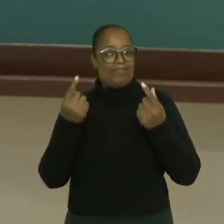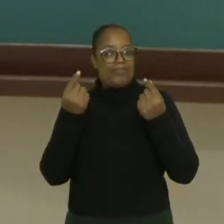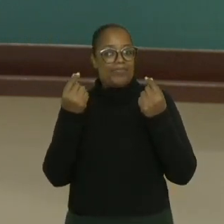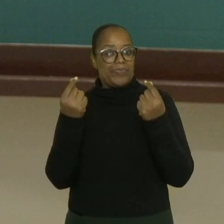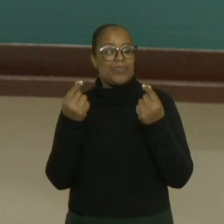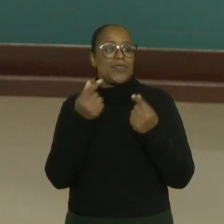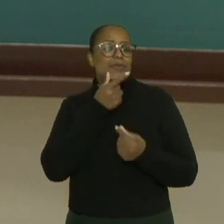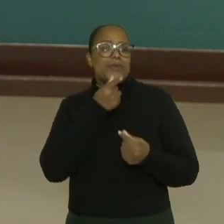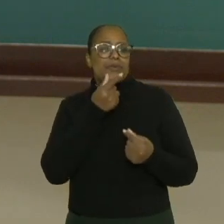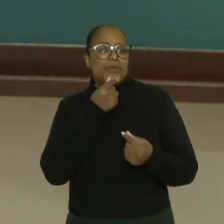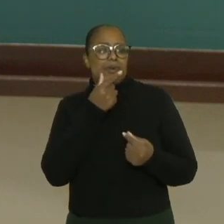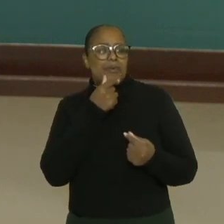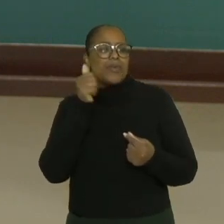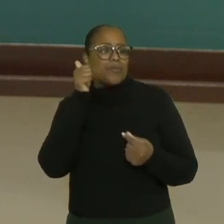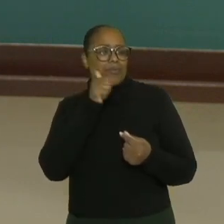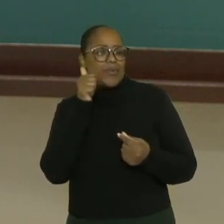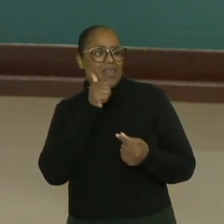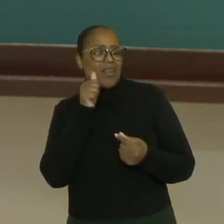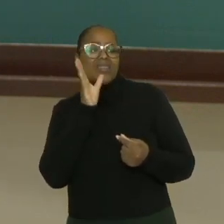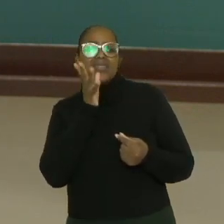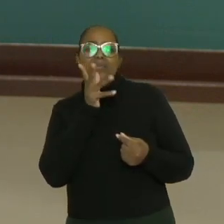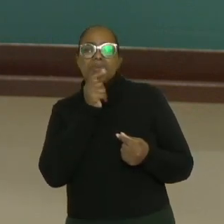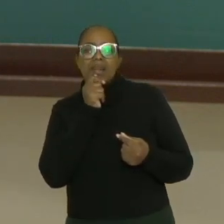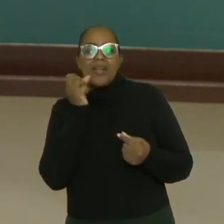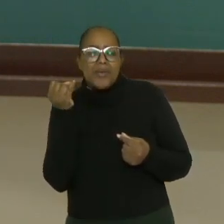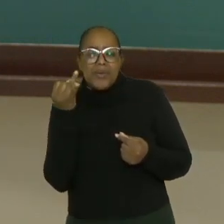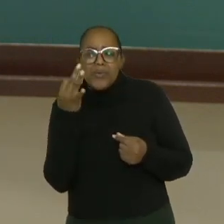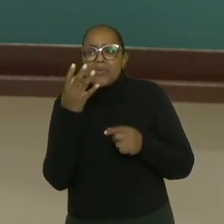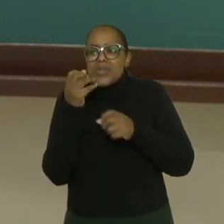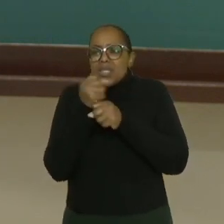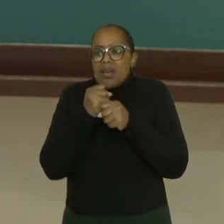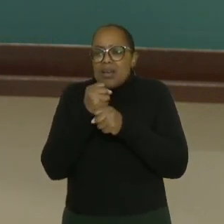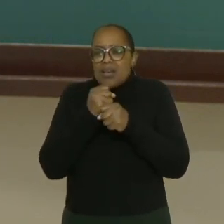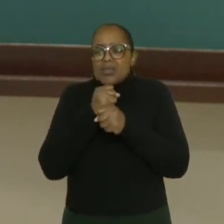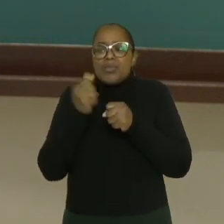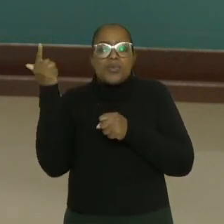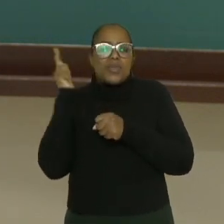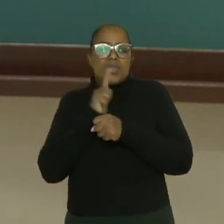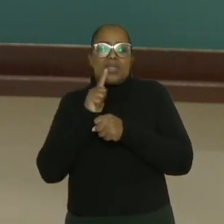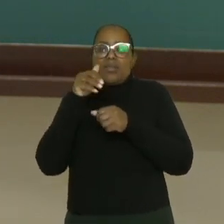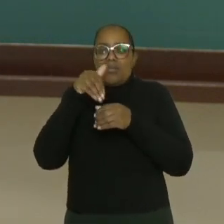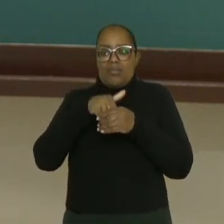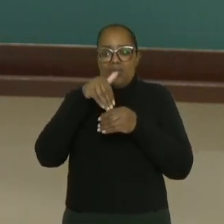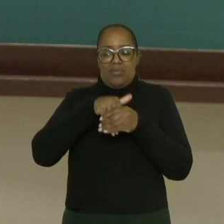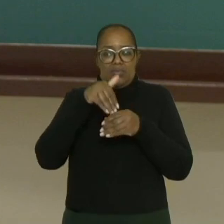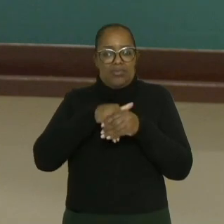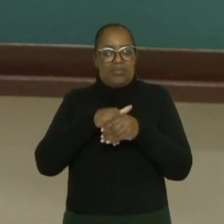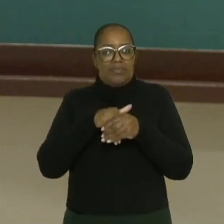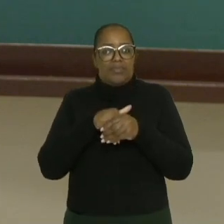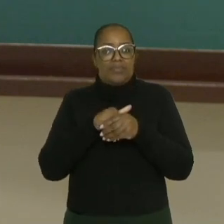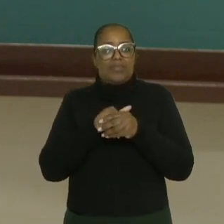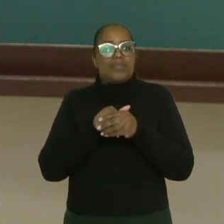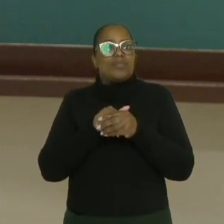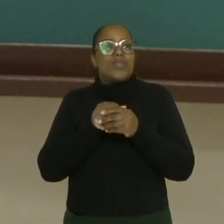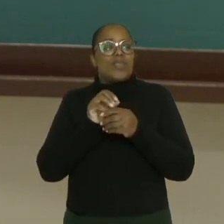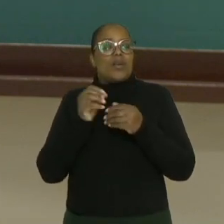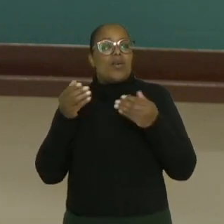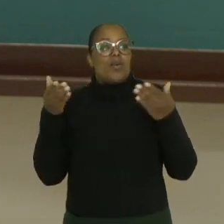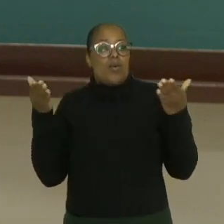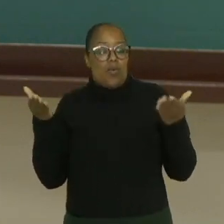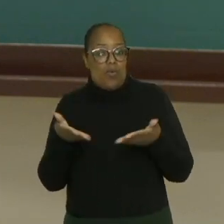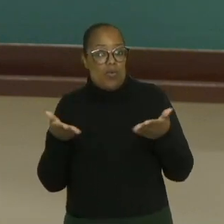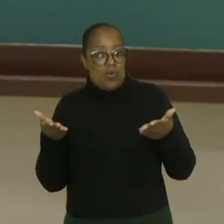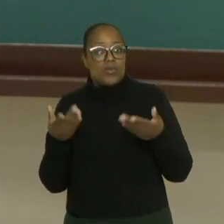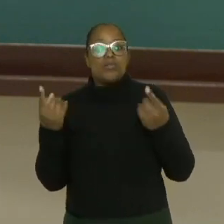é homem, né? As mulheres demoraram alguns anos para conseguir conquistar esse direito ao voto. E é isto,